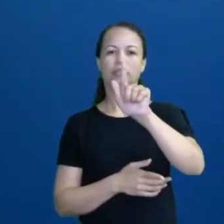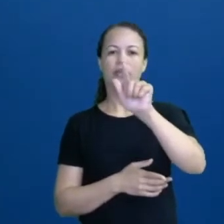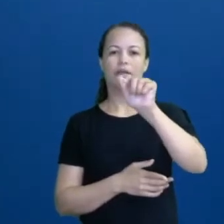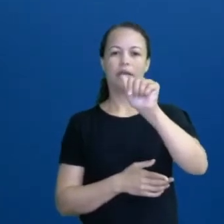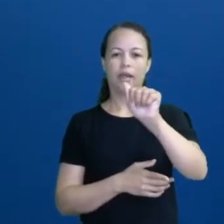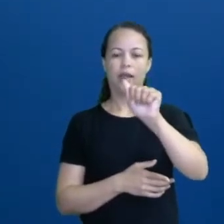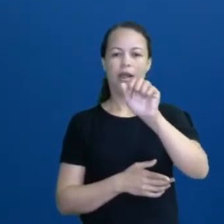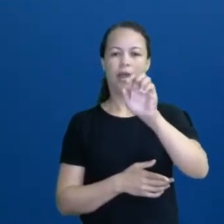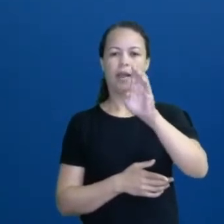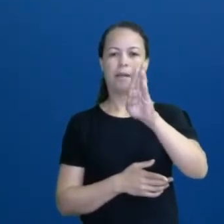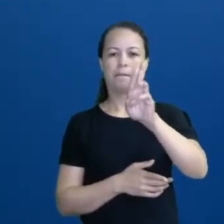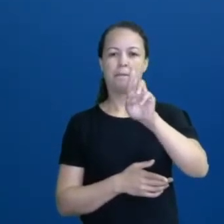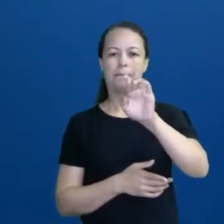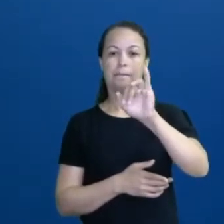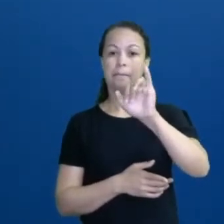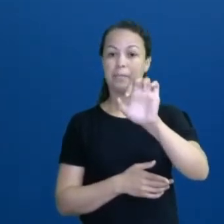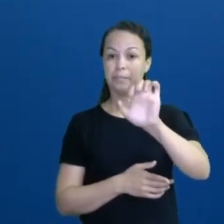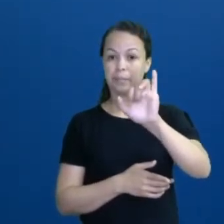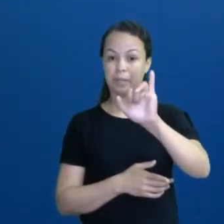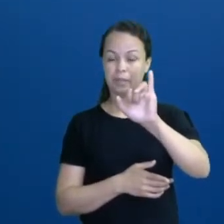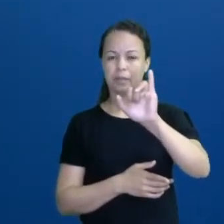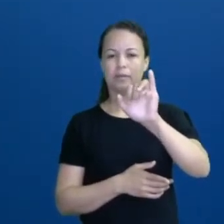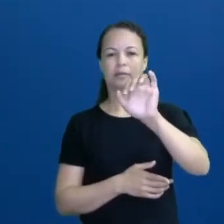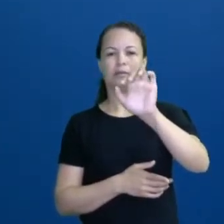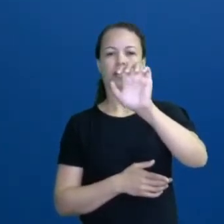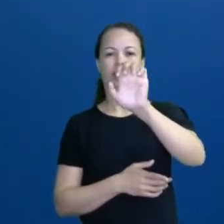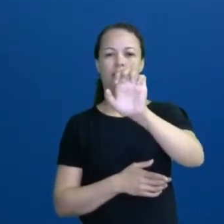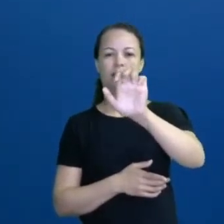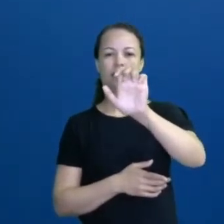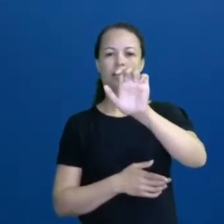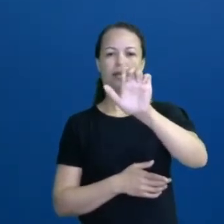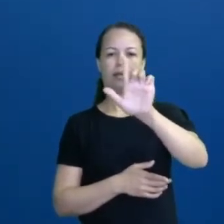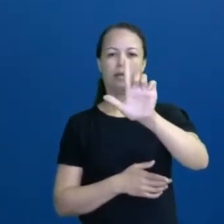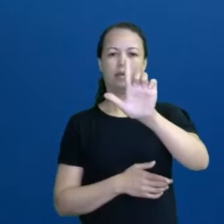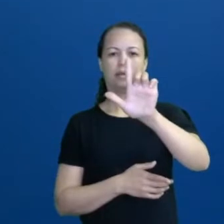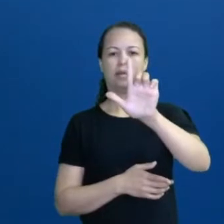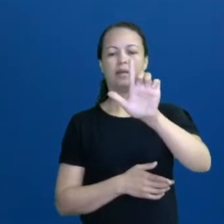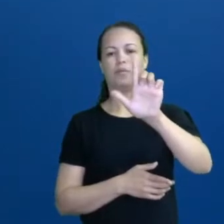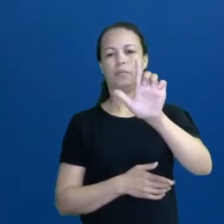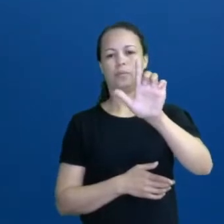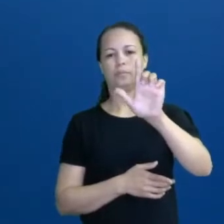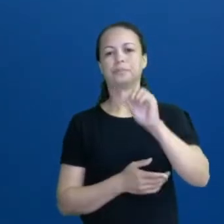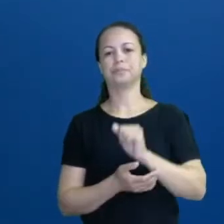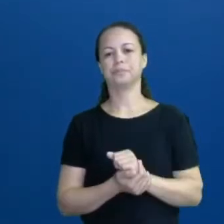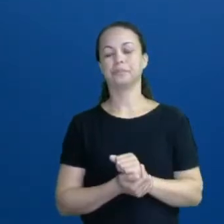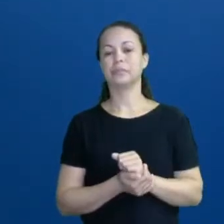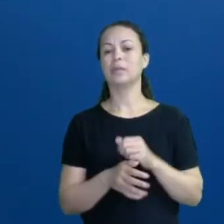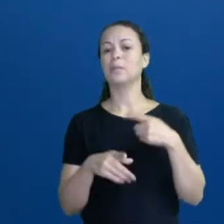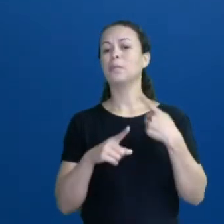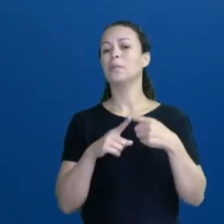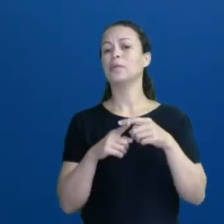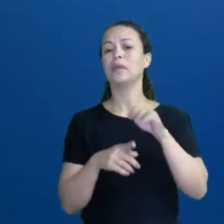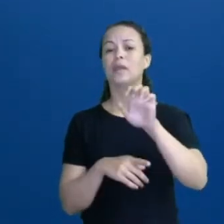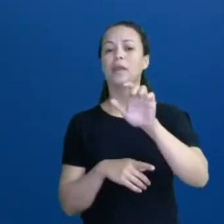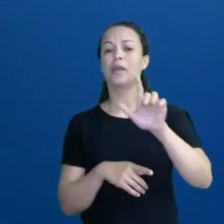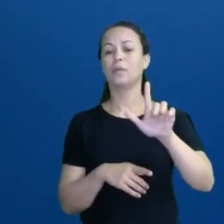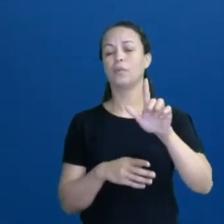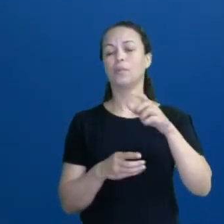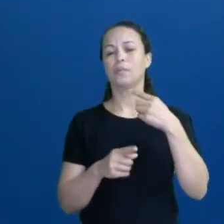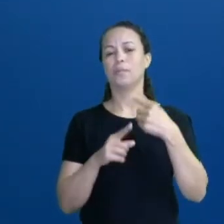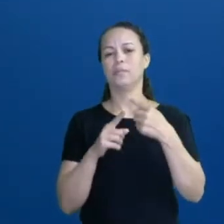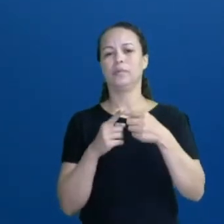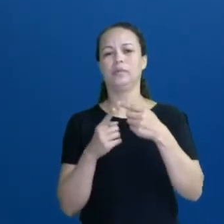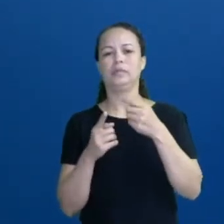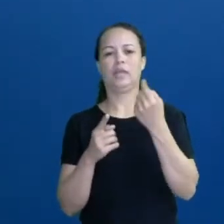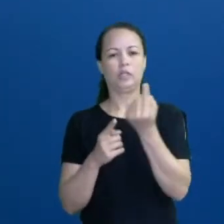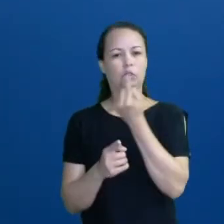G-A-H, B-R-I, BRI, E-I-L, EL. Por que EL, tia? Porque esse L, quando